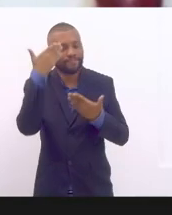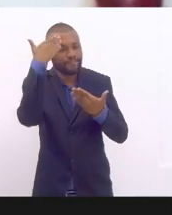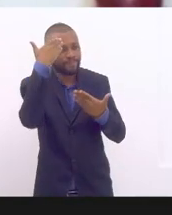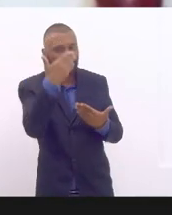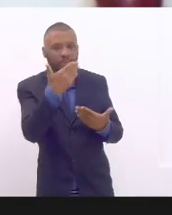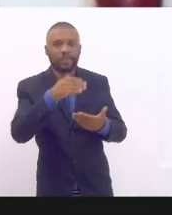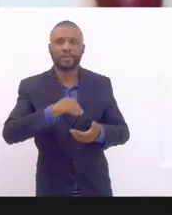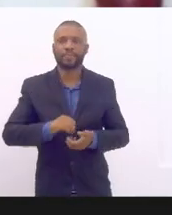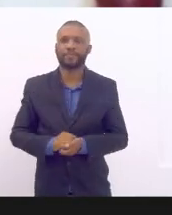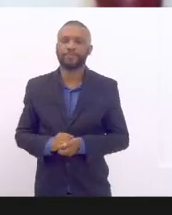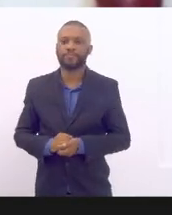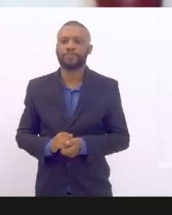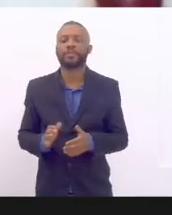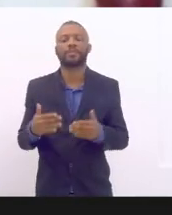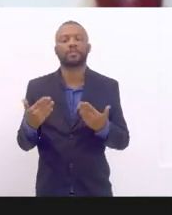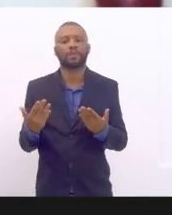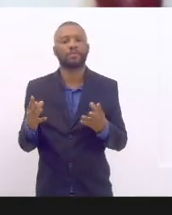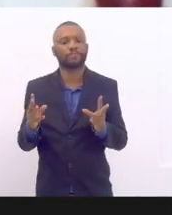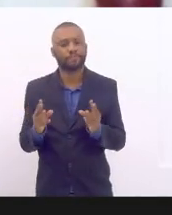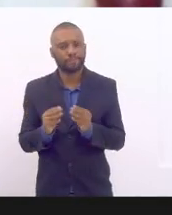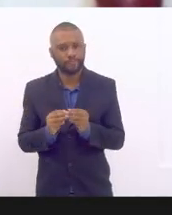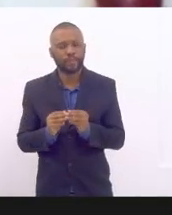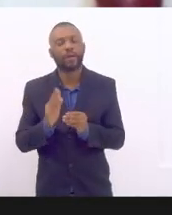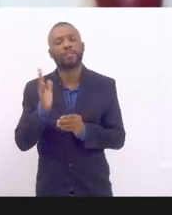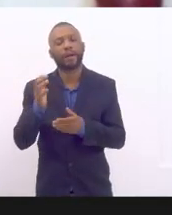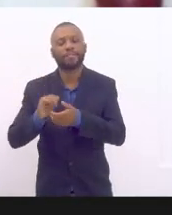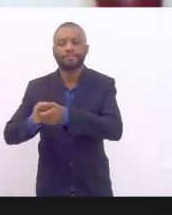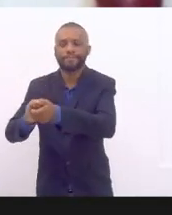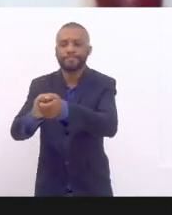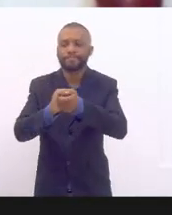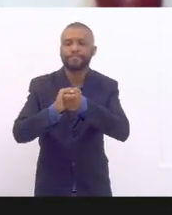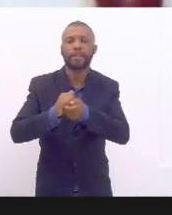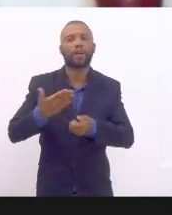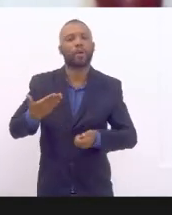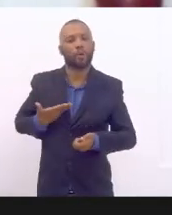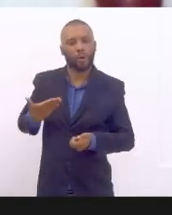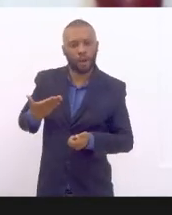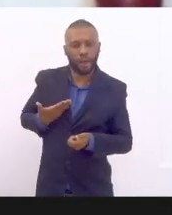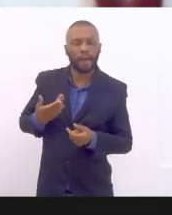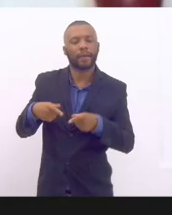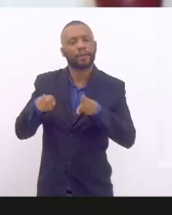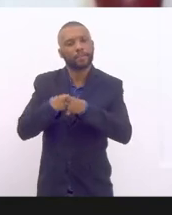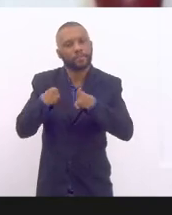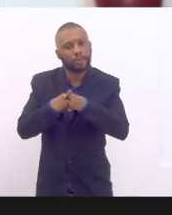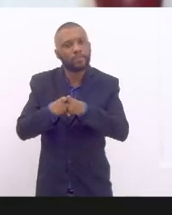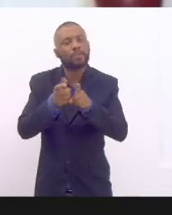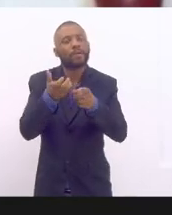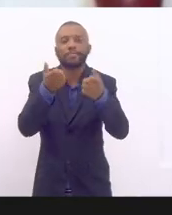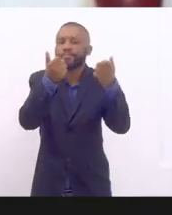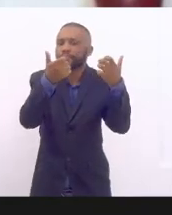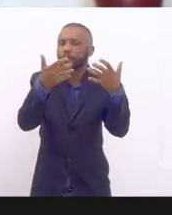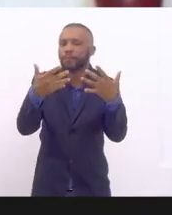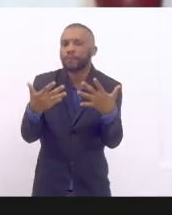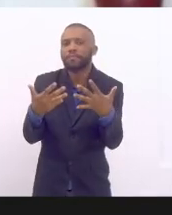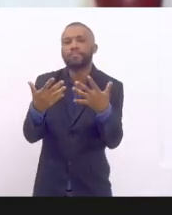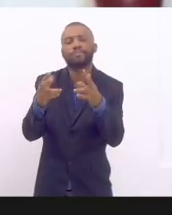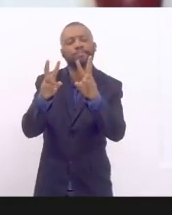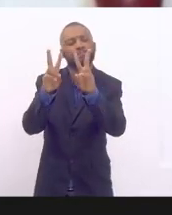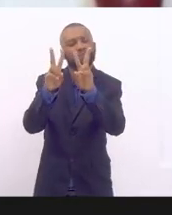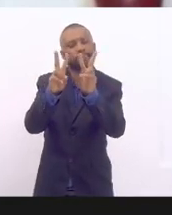bem então como eu já soldei os colegas gostaria é de saudar